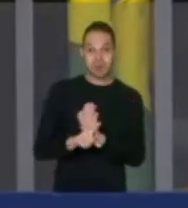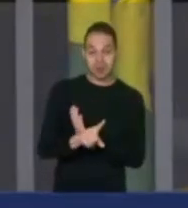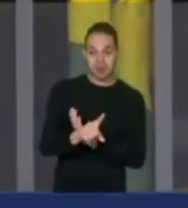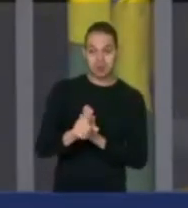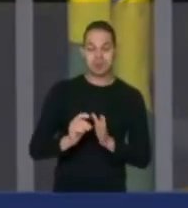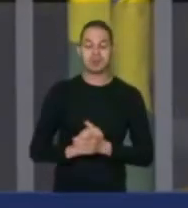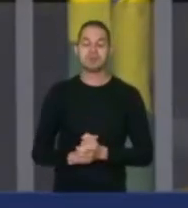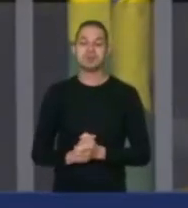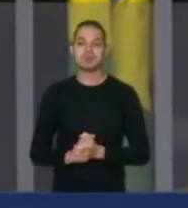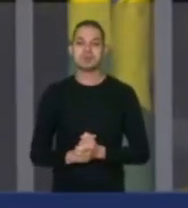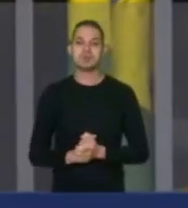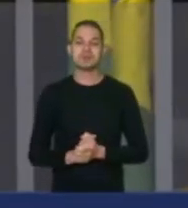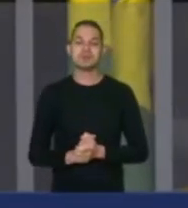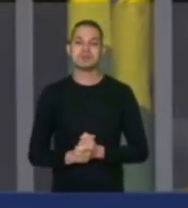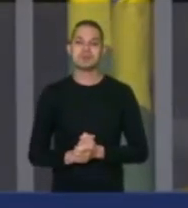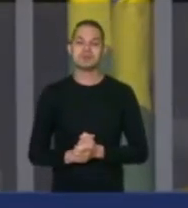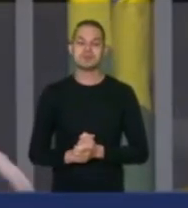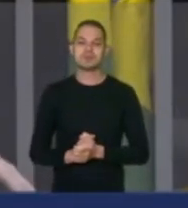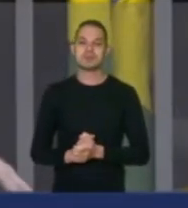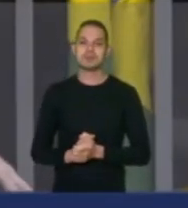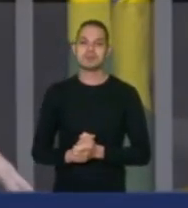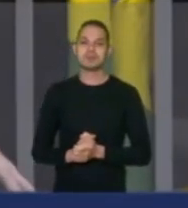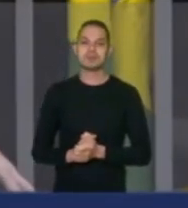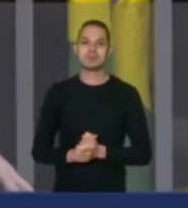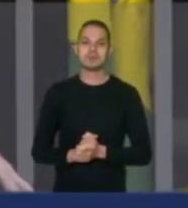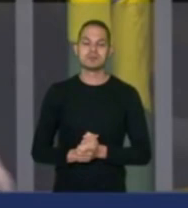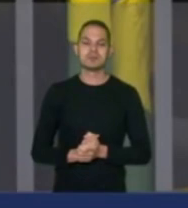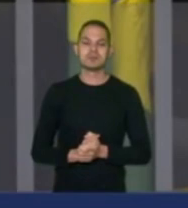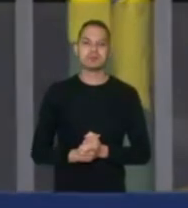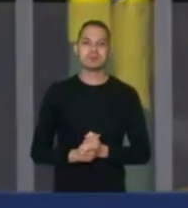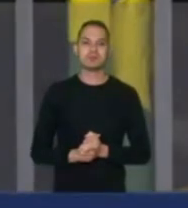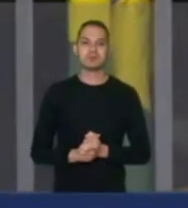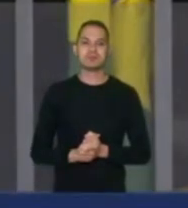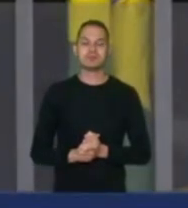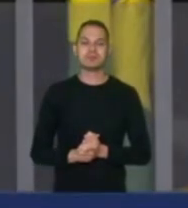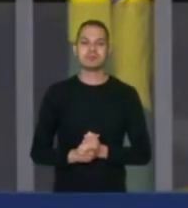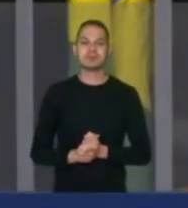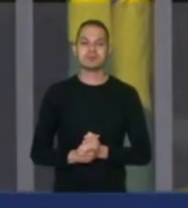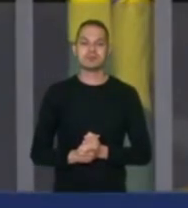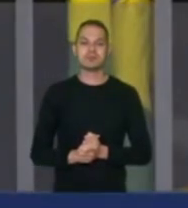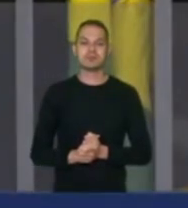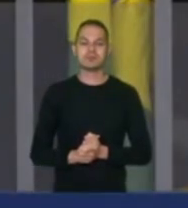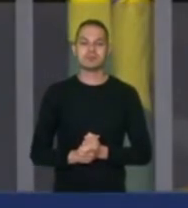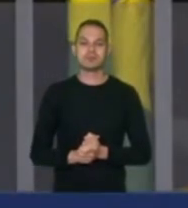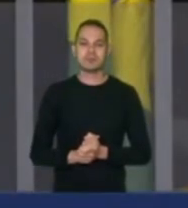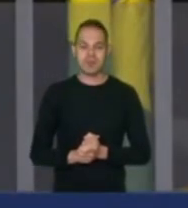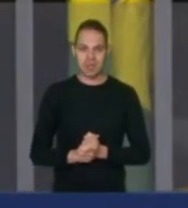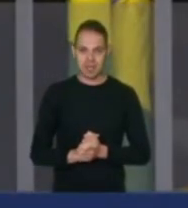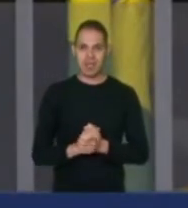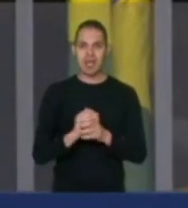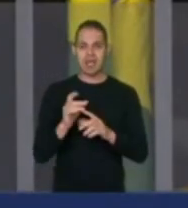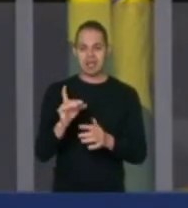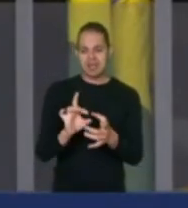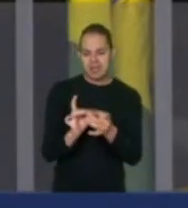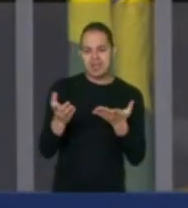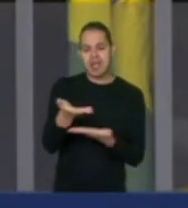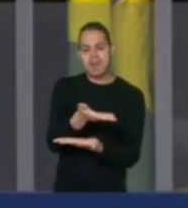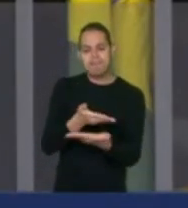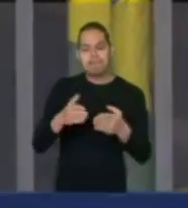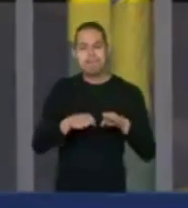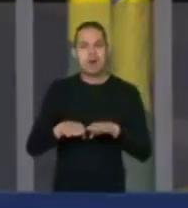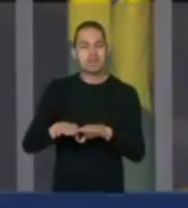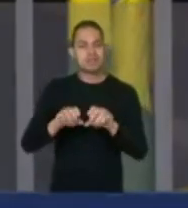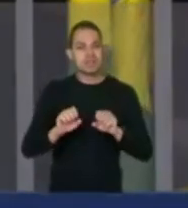To defend democracy, is Brazil's top court going too far? Ou seja, para defender a democracia,